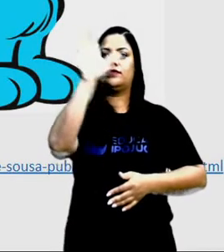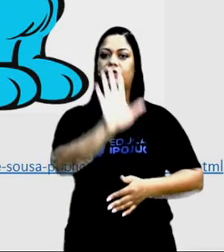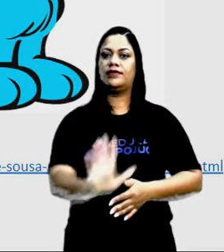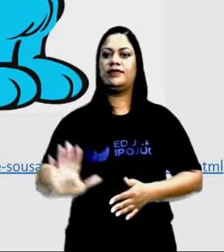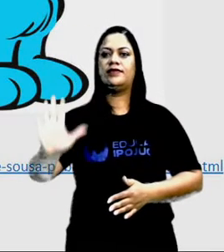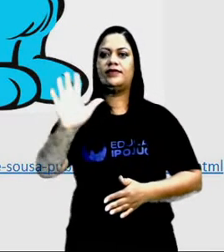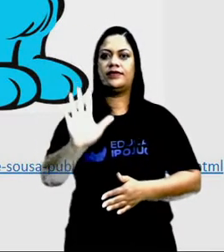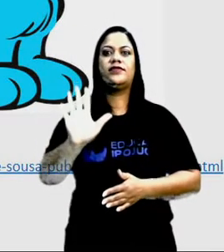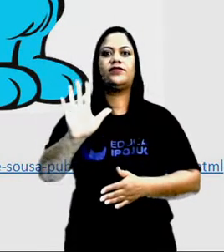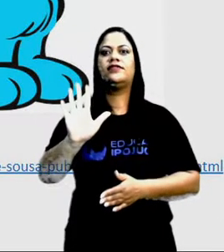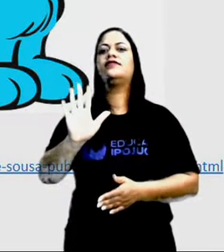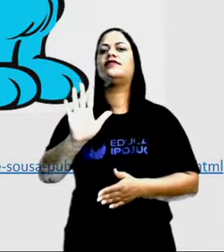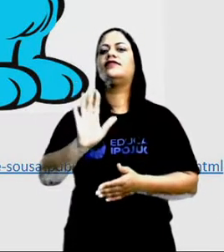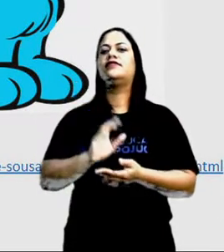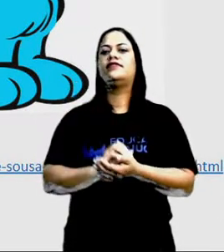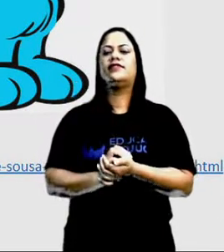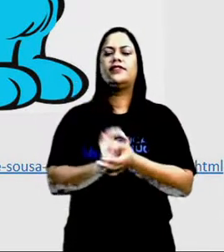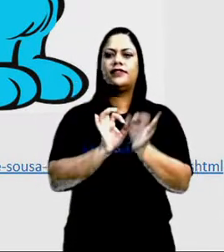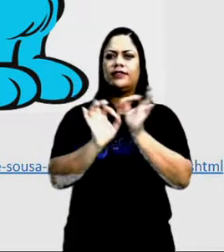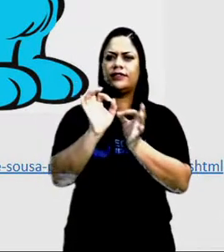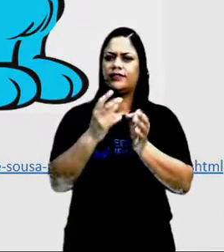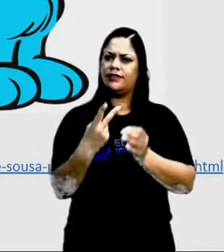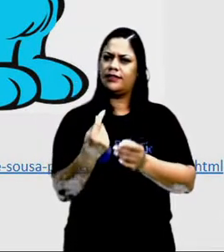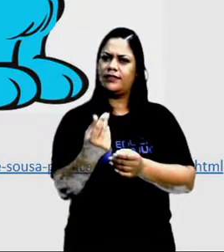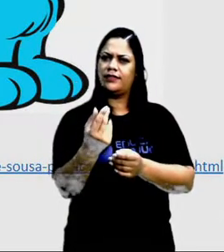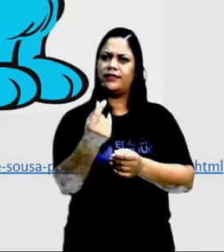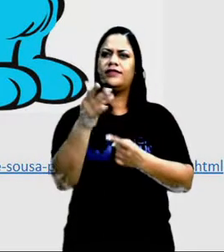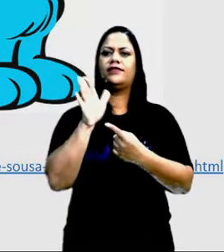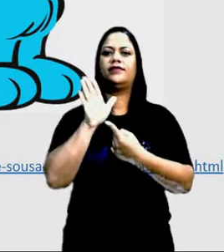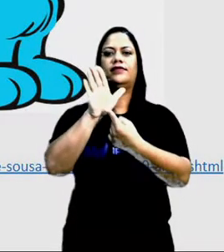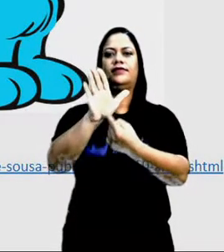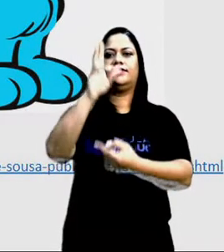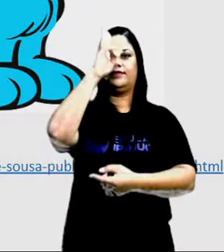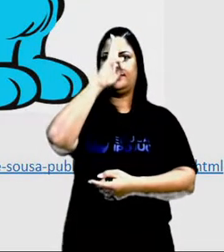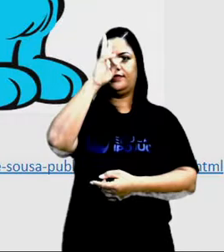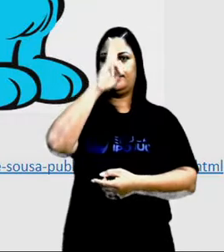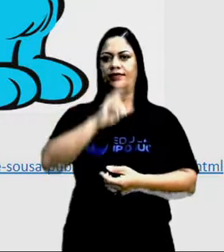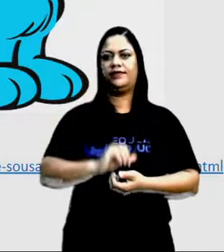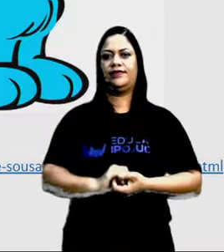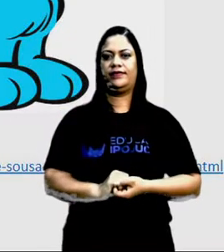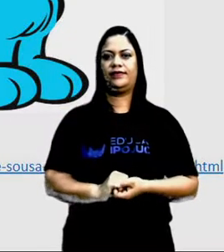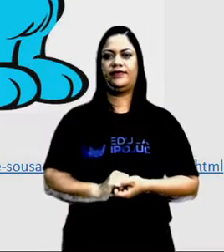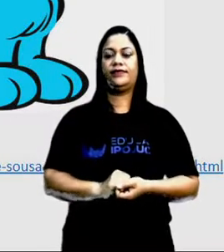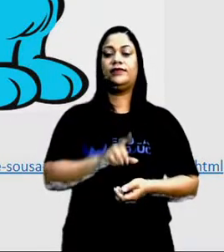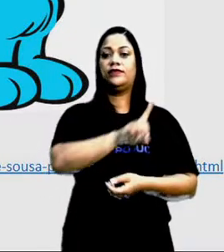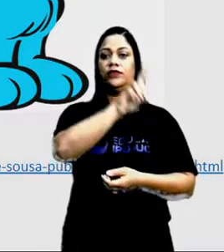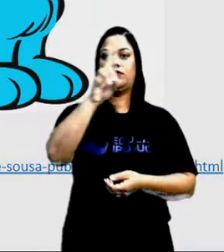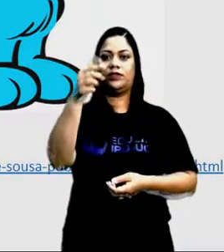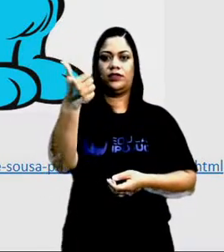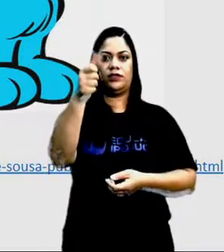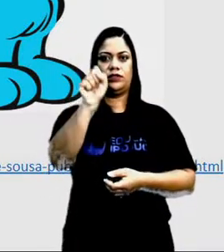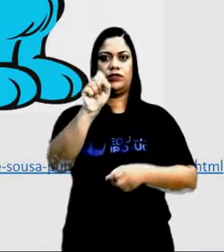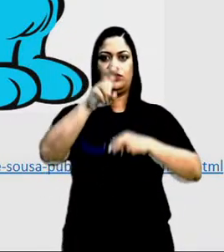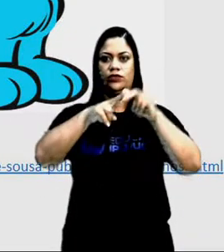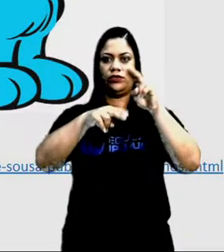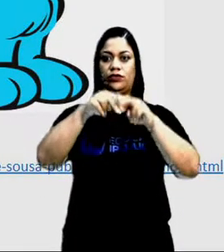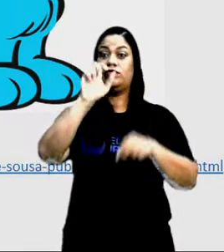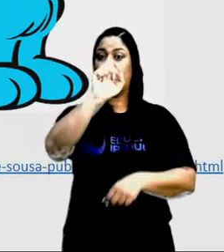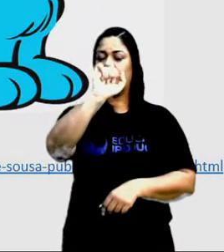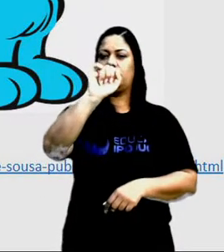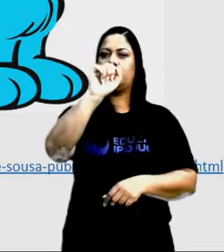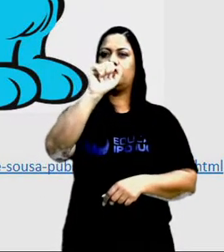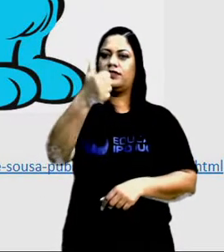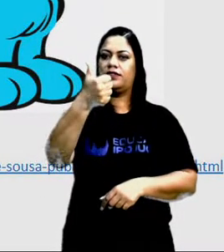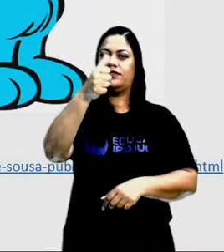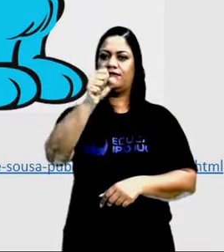desenhos. E um segmento desses desenhos, ele vai contar aquela história. No dia 18 de